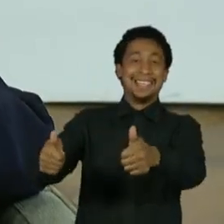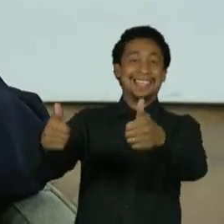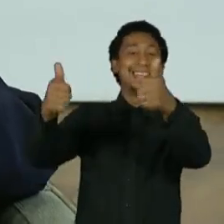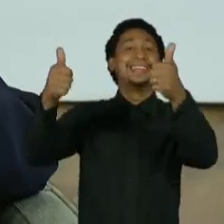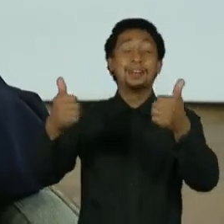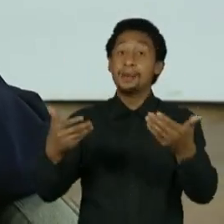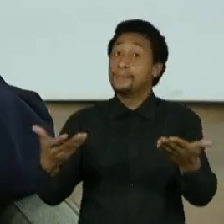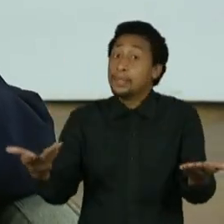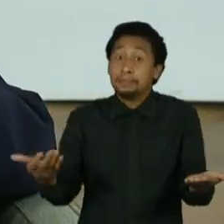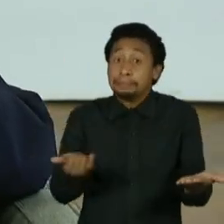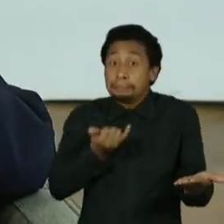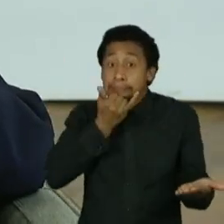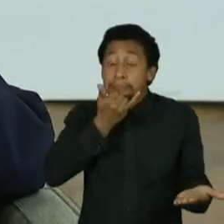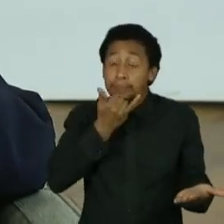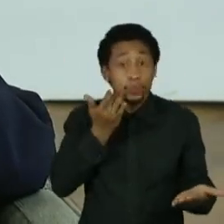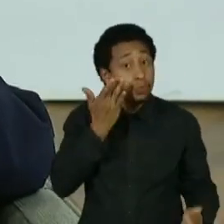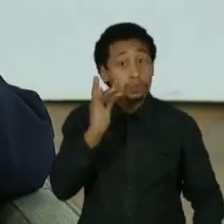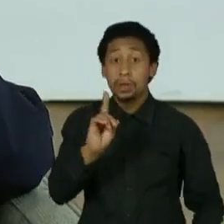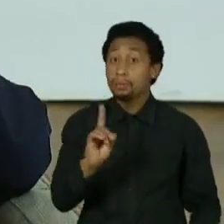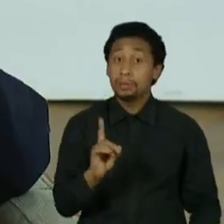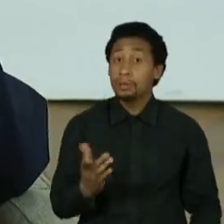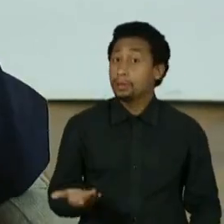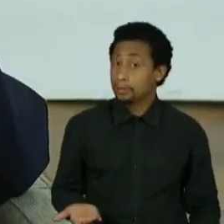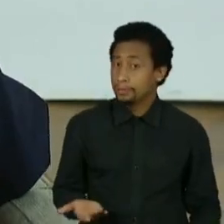estavam presentes. E nós